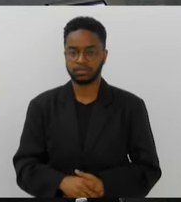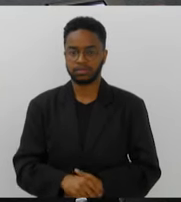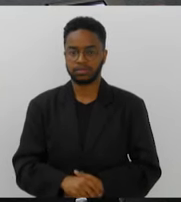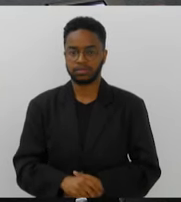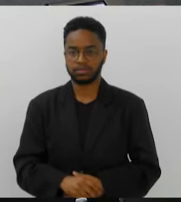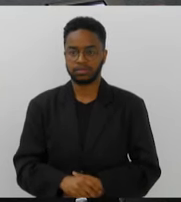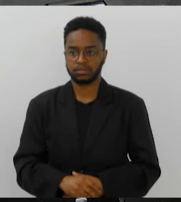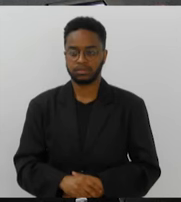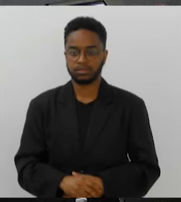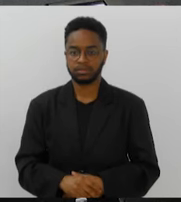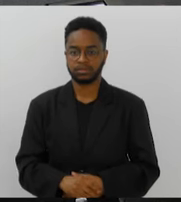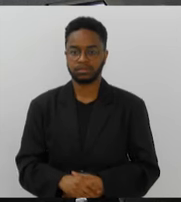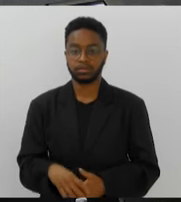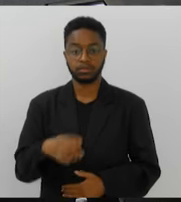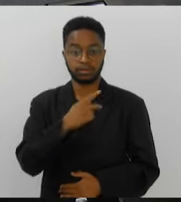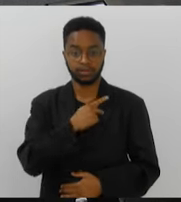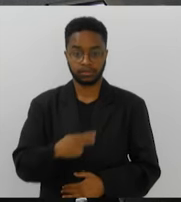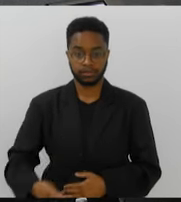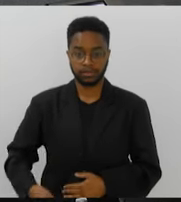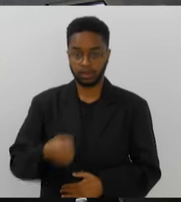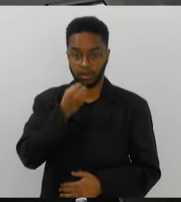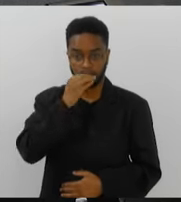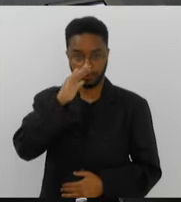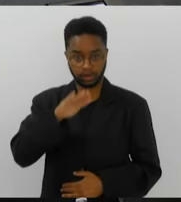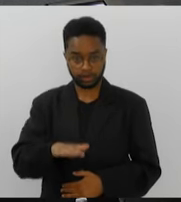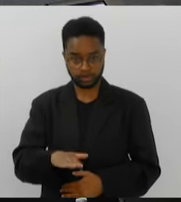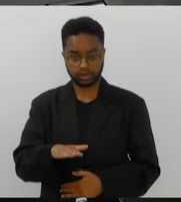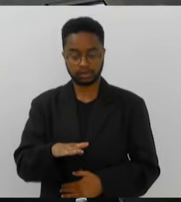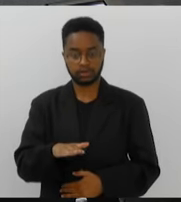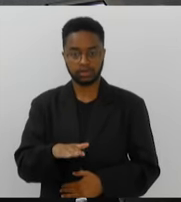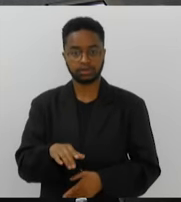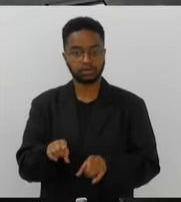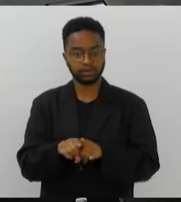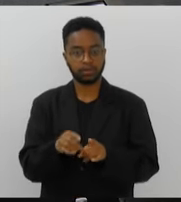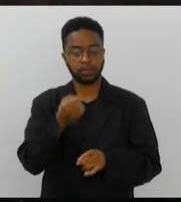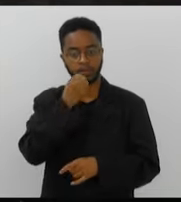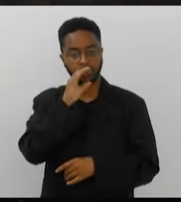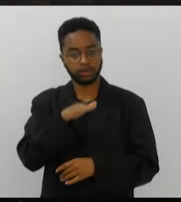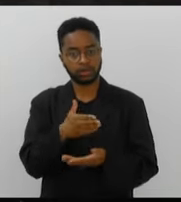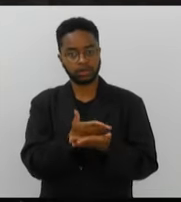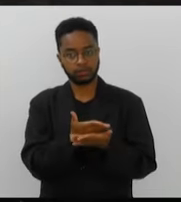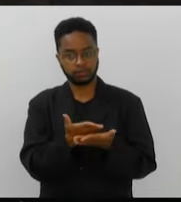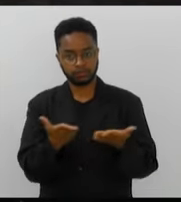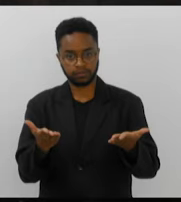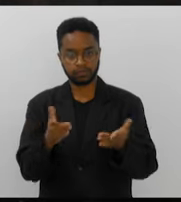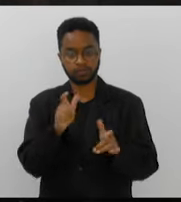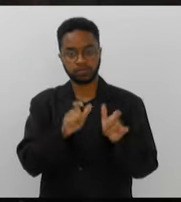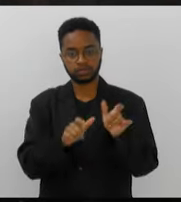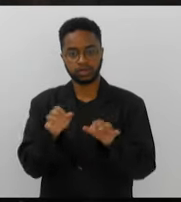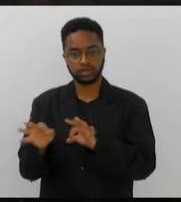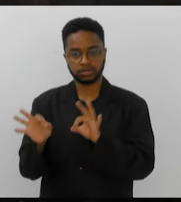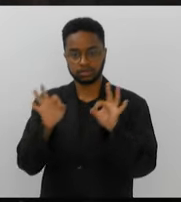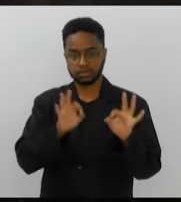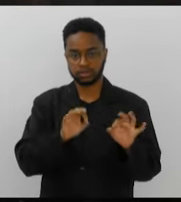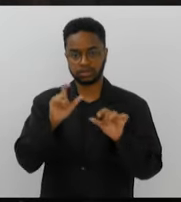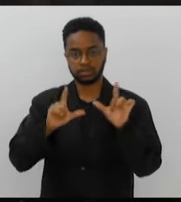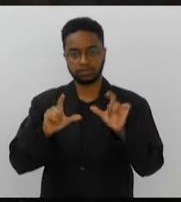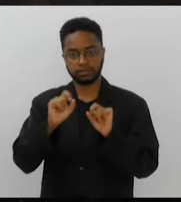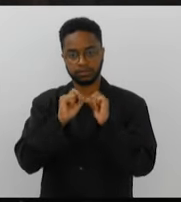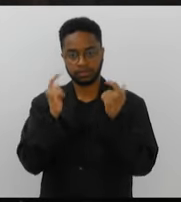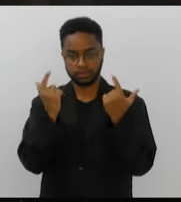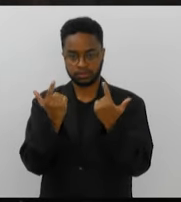Senhor presidente, boa tarde. Boa tarde a todos ouvintes aqui que estão acompanhando aqui a TV